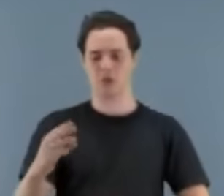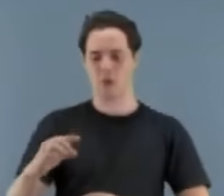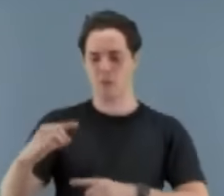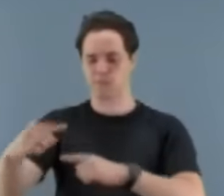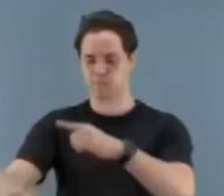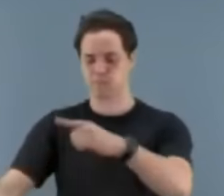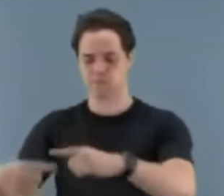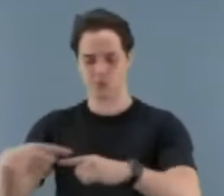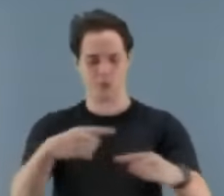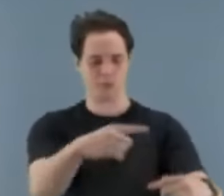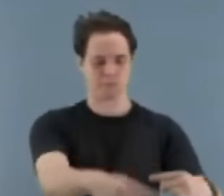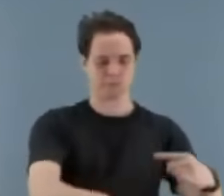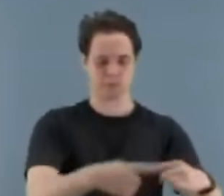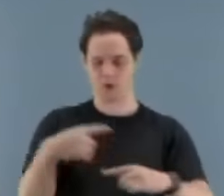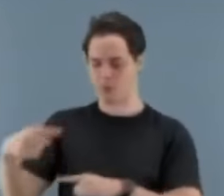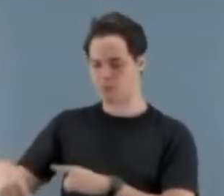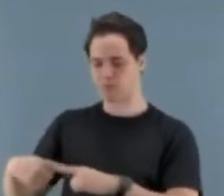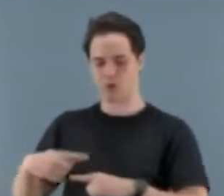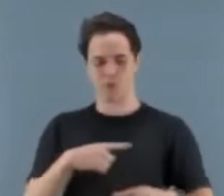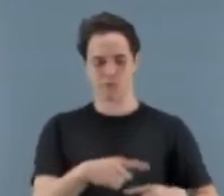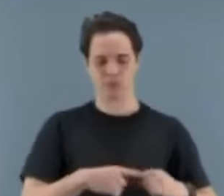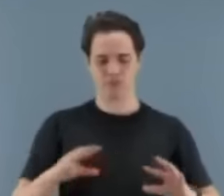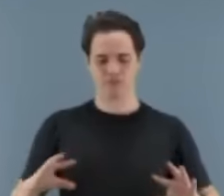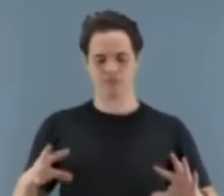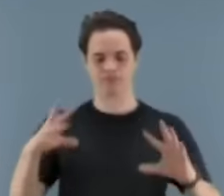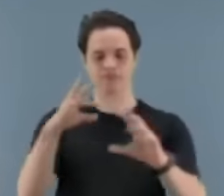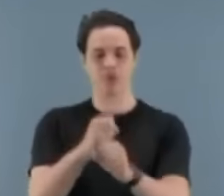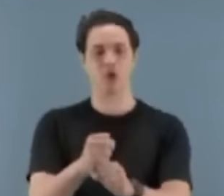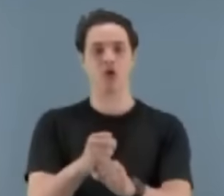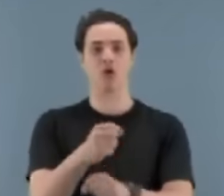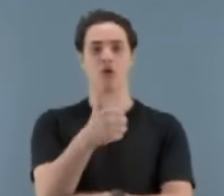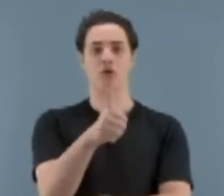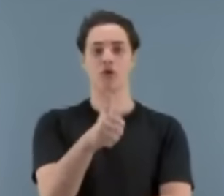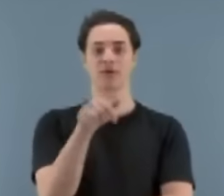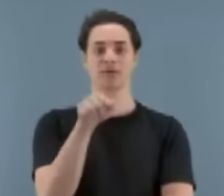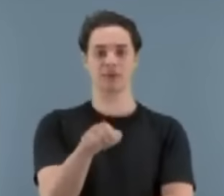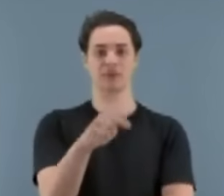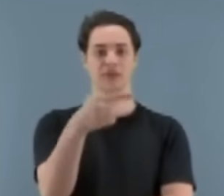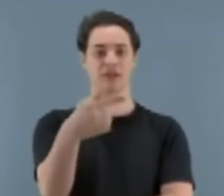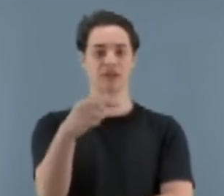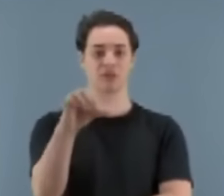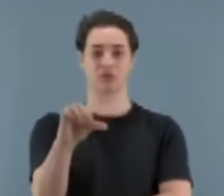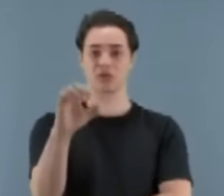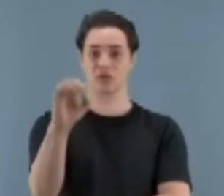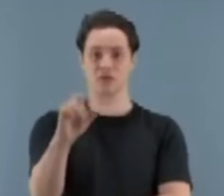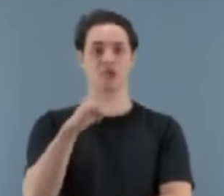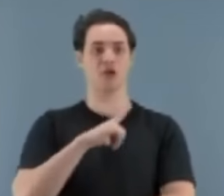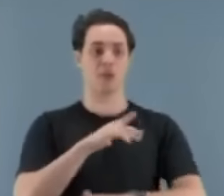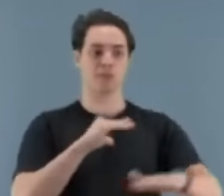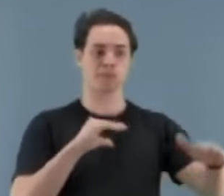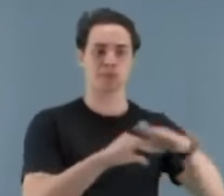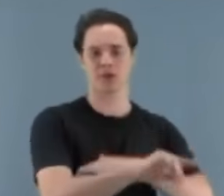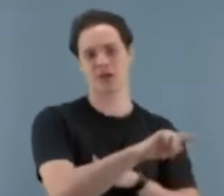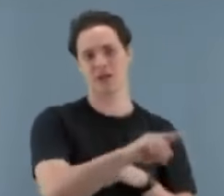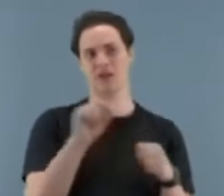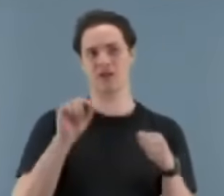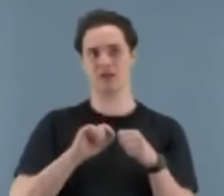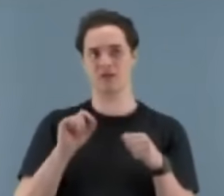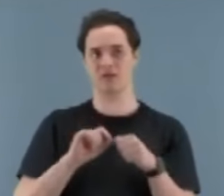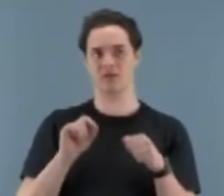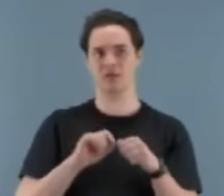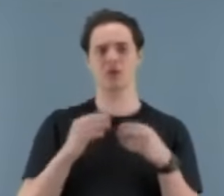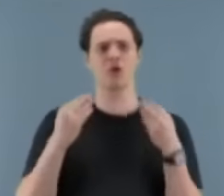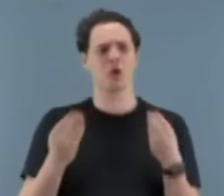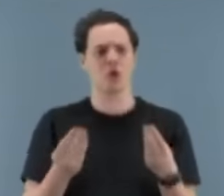de alinhar, balancear, deu 11.790, está no extrato também, está lá o depósito que ele fez. Nem tanto que o senhor vai ver um absurdo, fala, pô, como